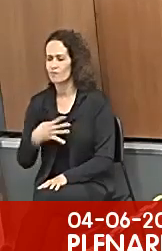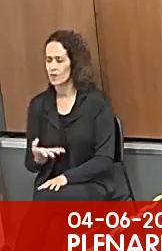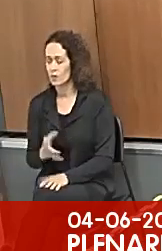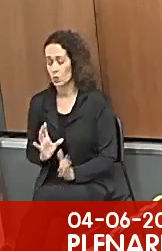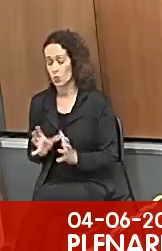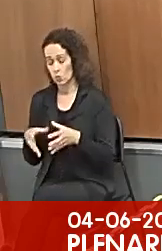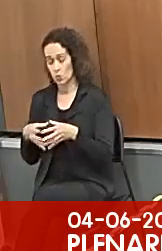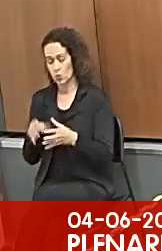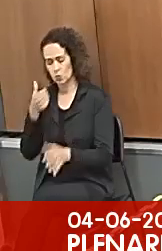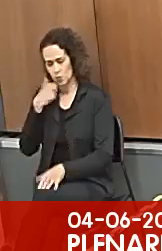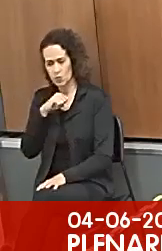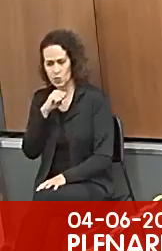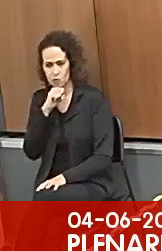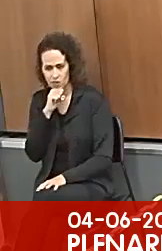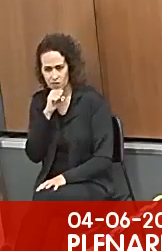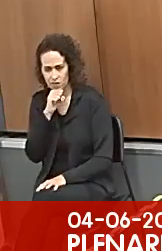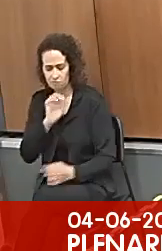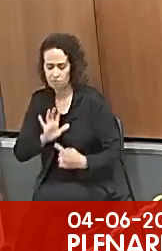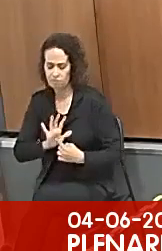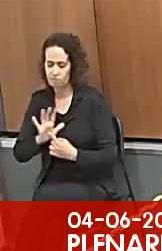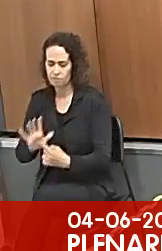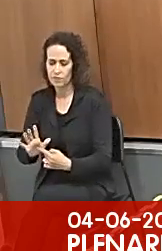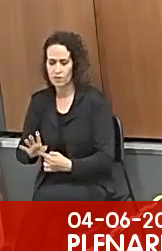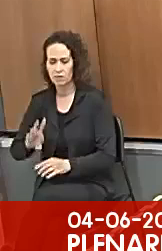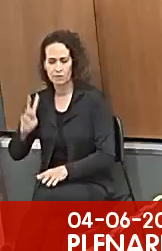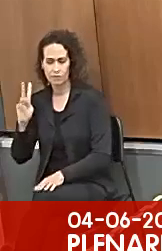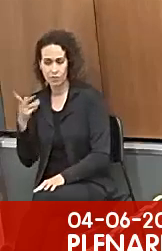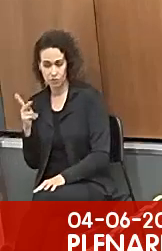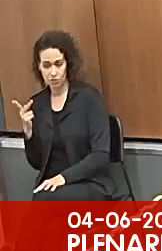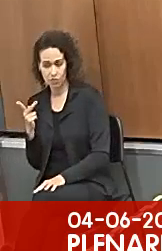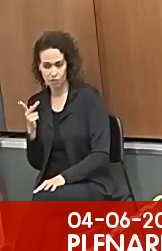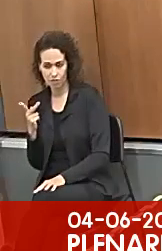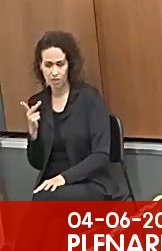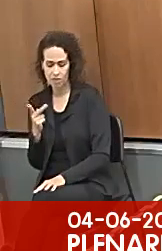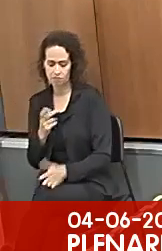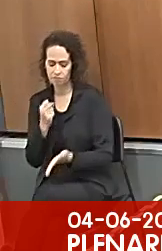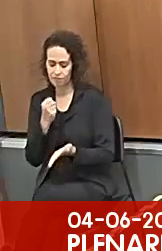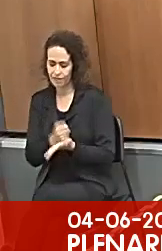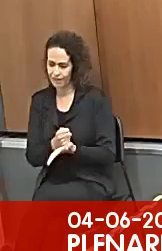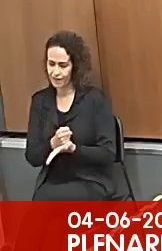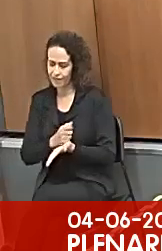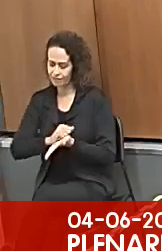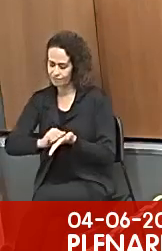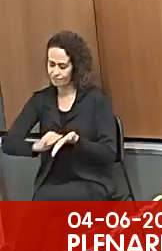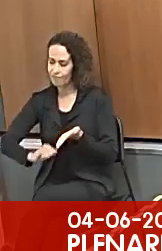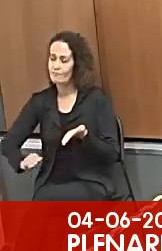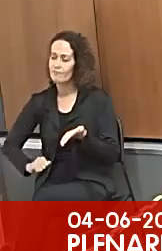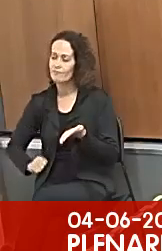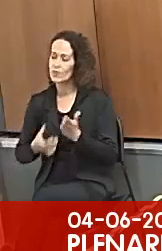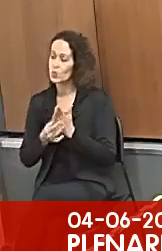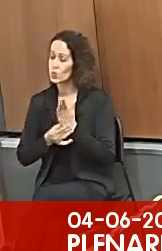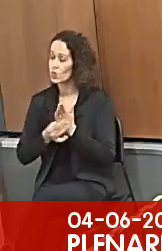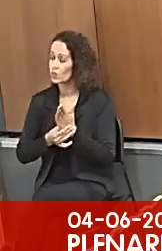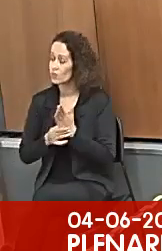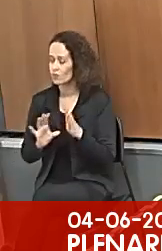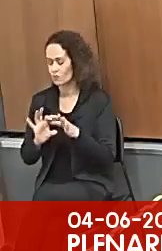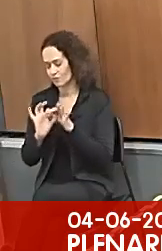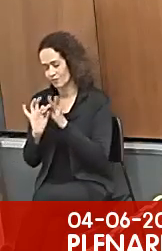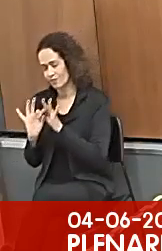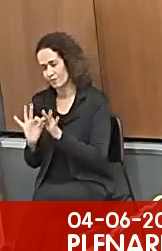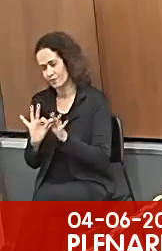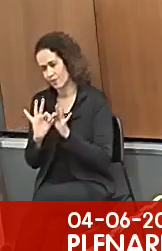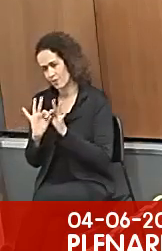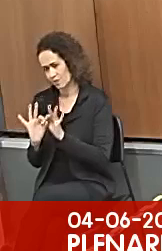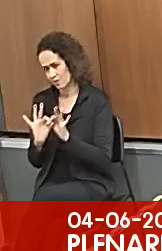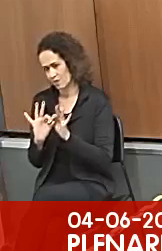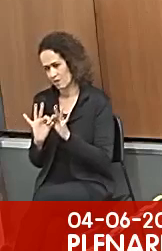vai deixar uma história registrada nas folhas desse livro de uma união que eu tenho certeza que